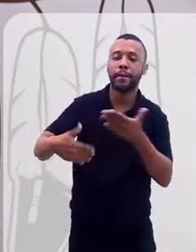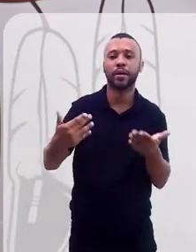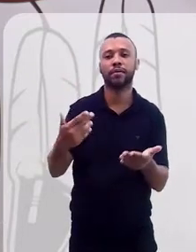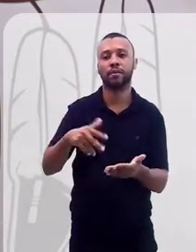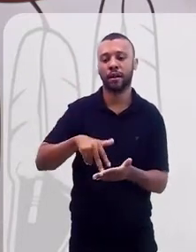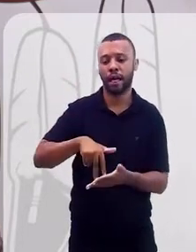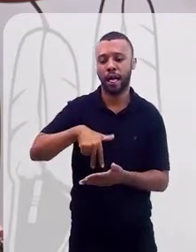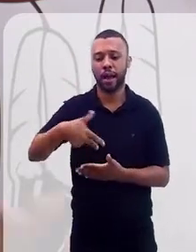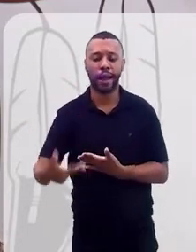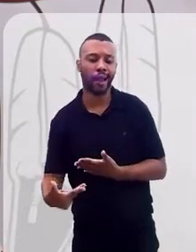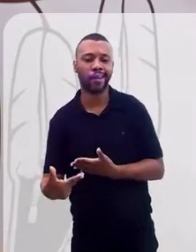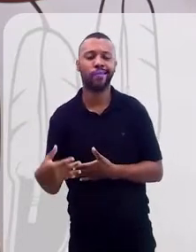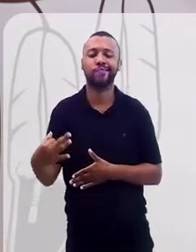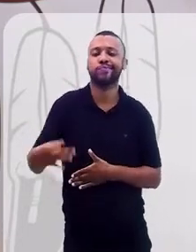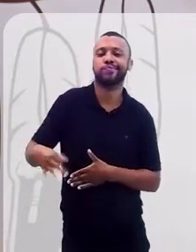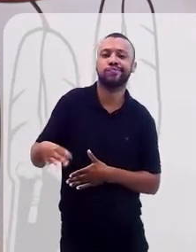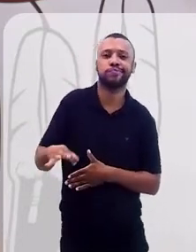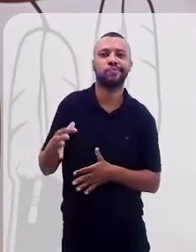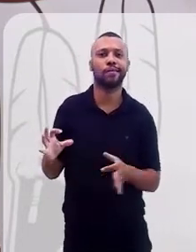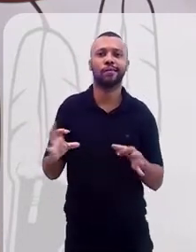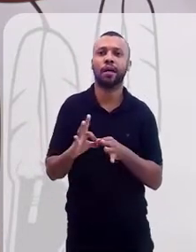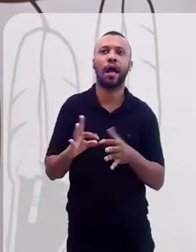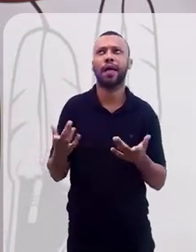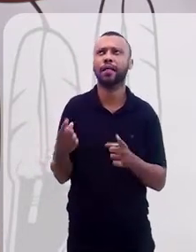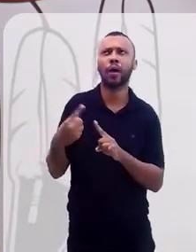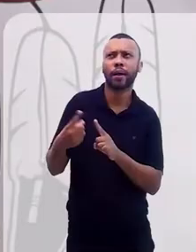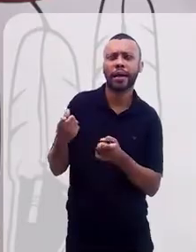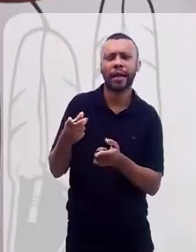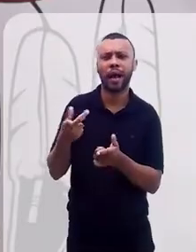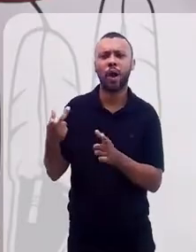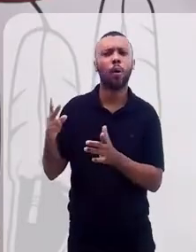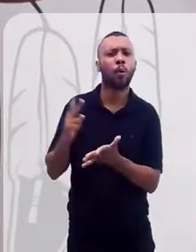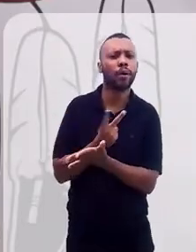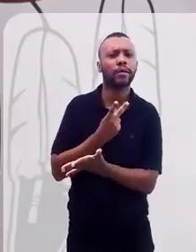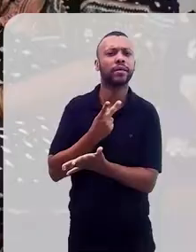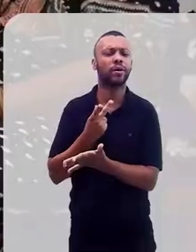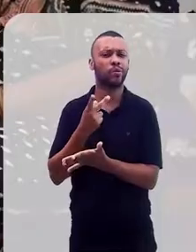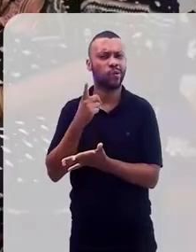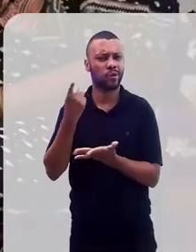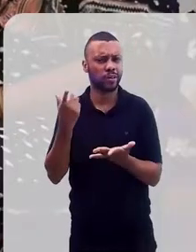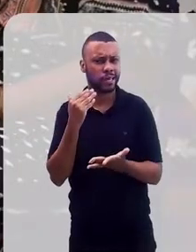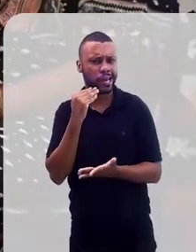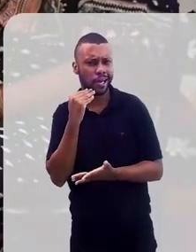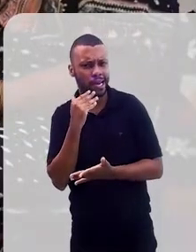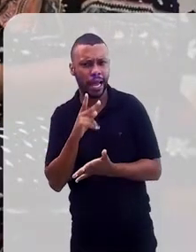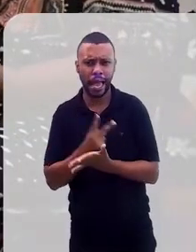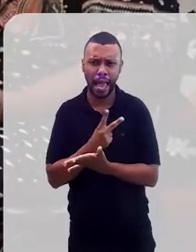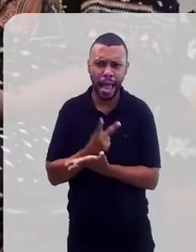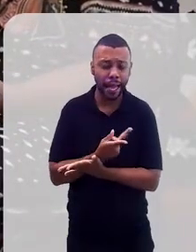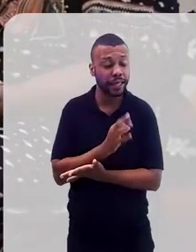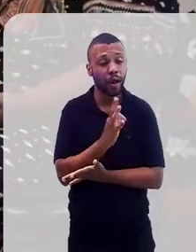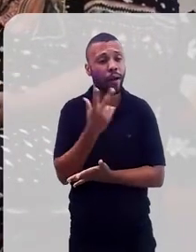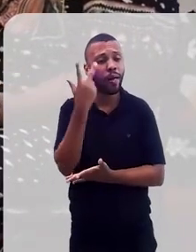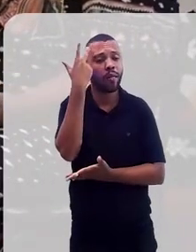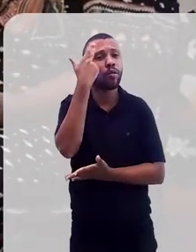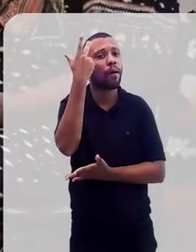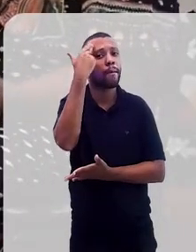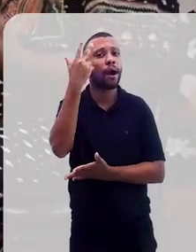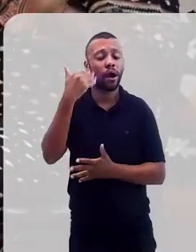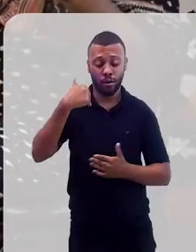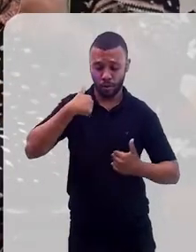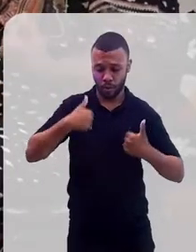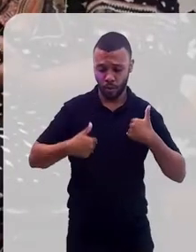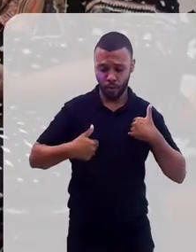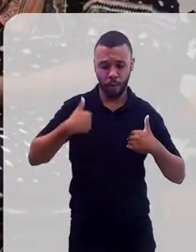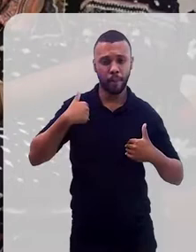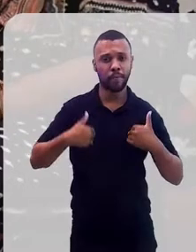também, né? Ela caiu, se machucou, faz parte. Ah, então é porque ela fez alguma coisa errada. Não, porque faz parte da vida humana,